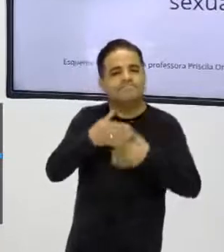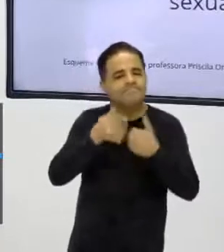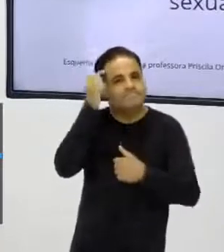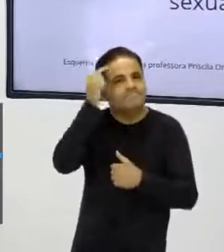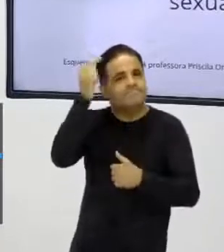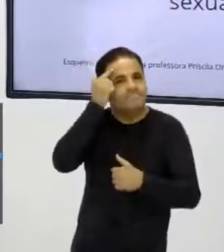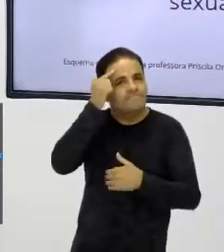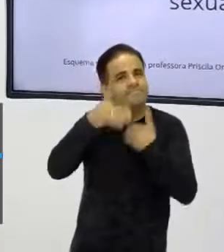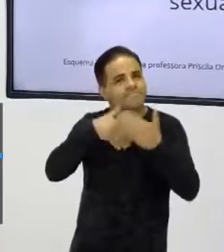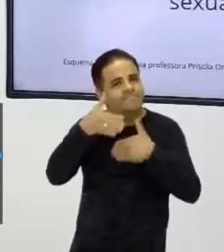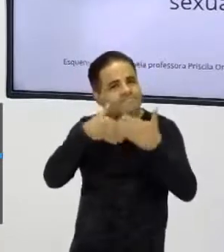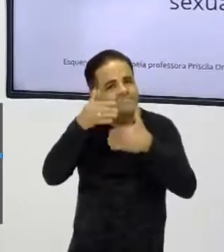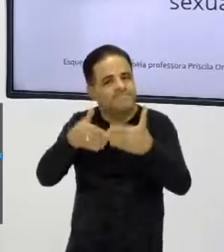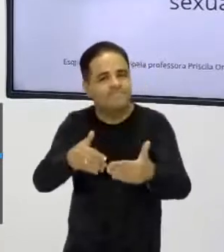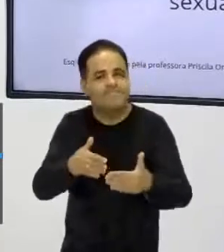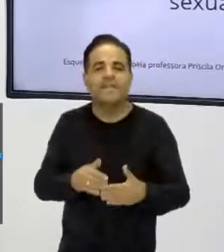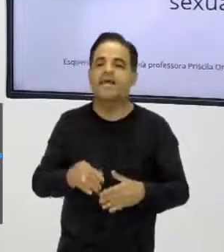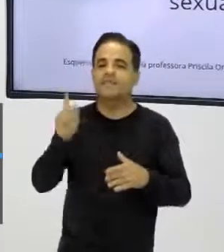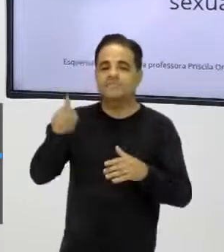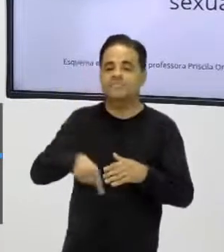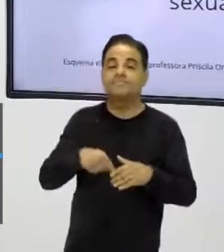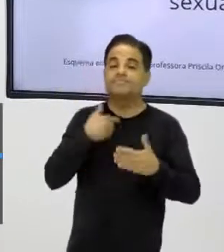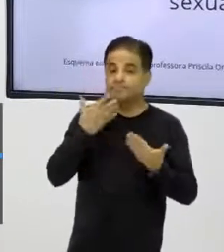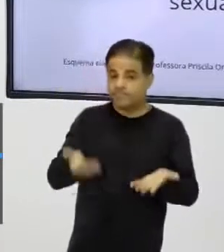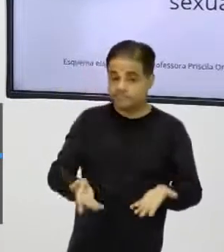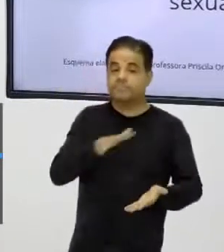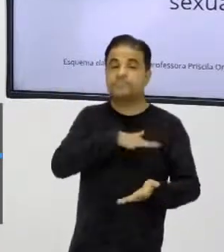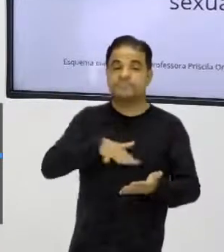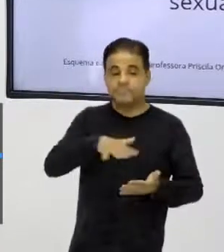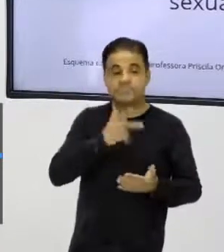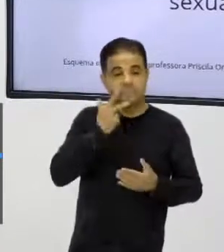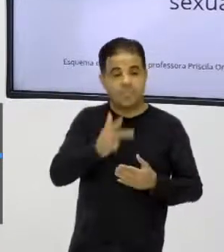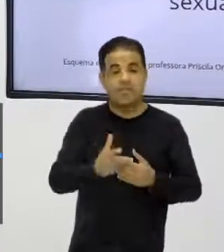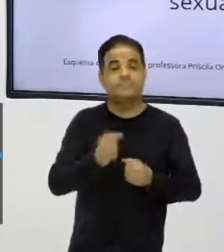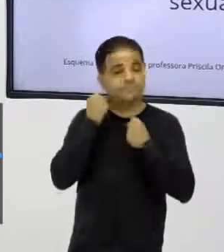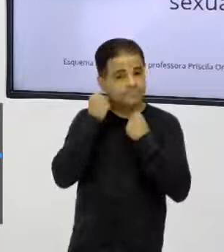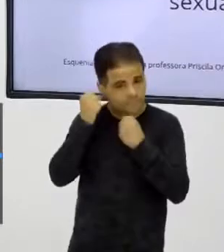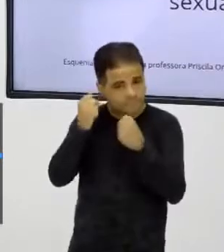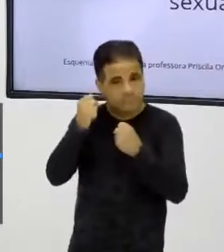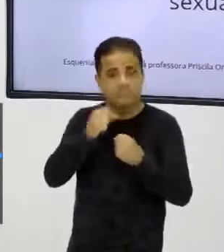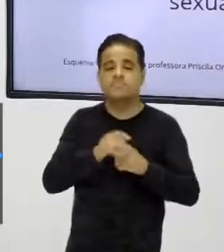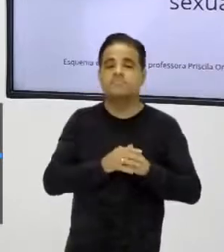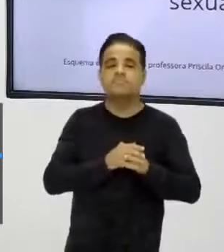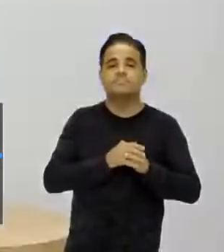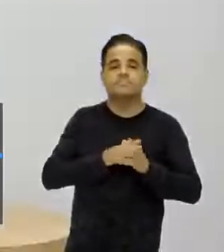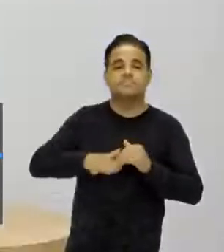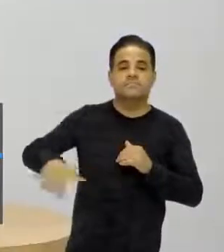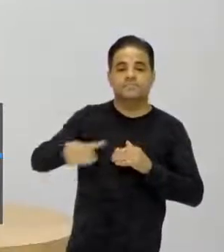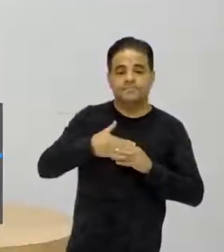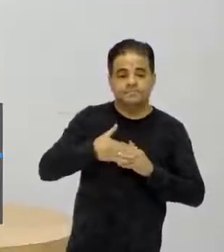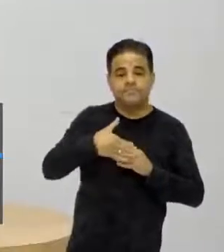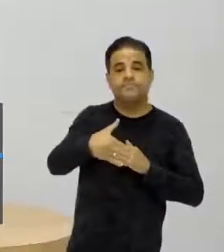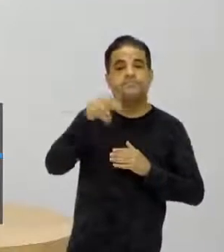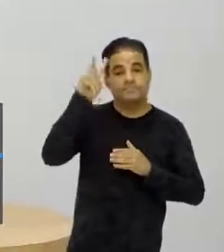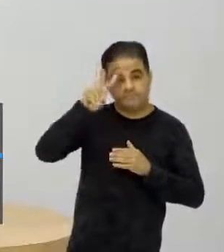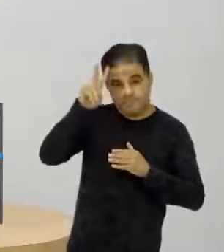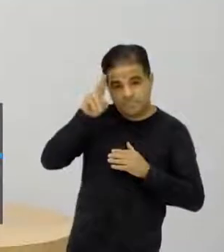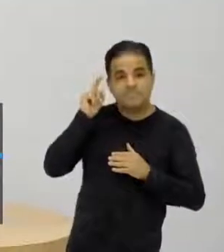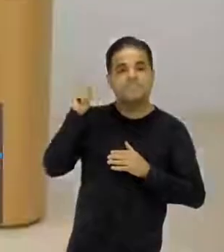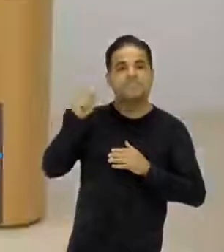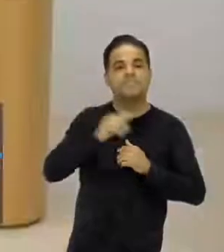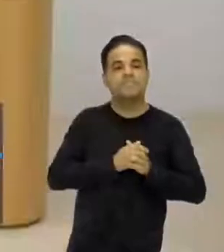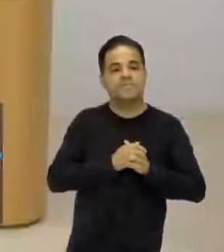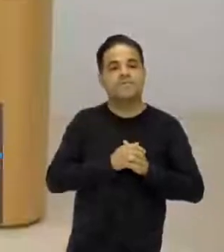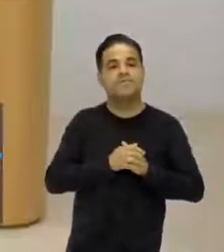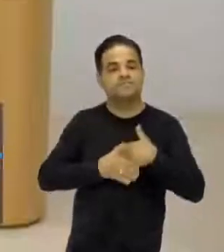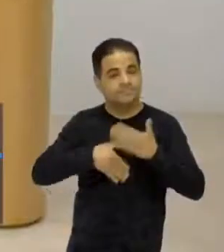do darwinismo social, né? Exatamente. Futuramente que vão falar de força, né? Exatamente, muito bem lembrado. Justificar